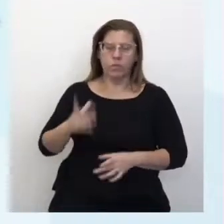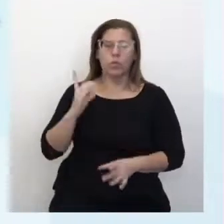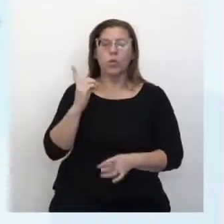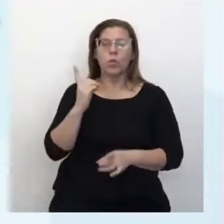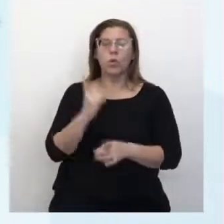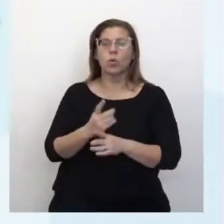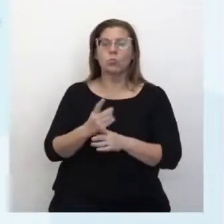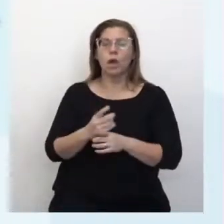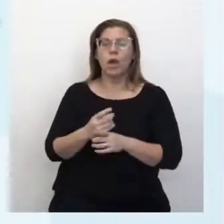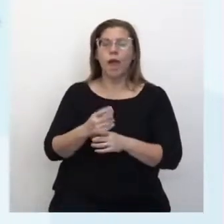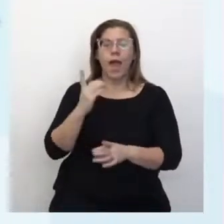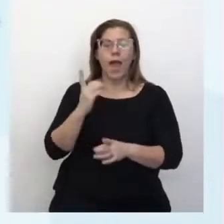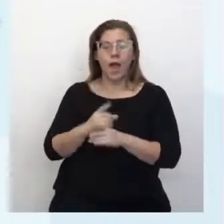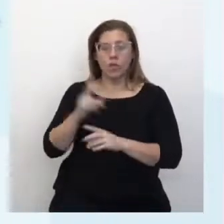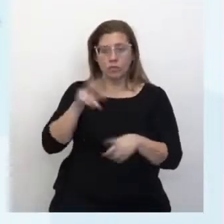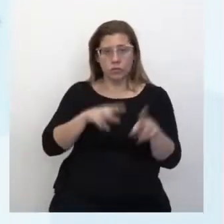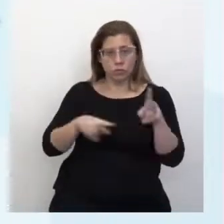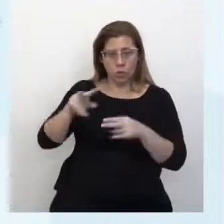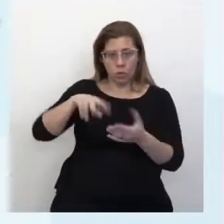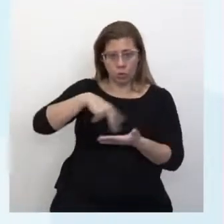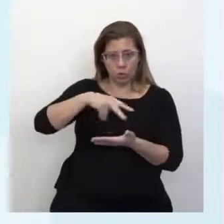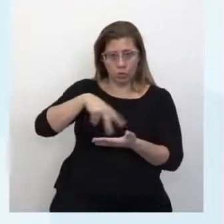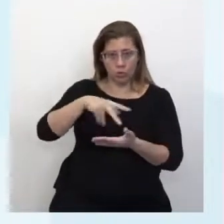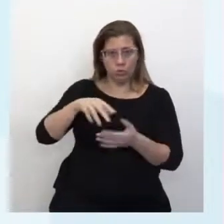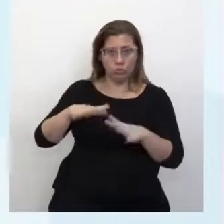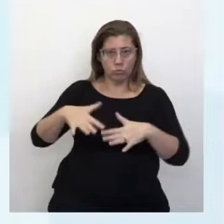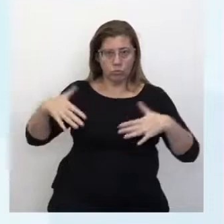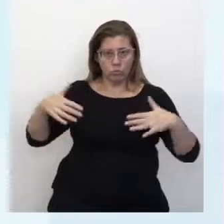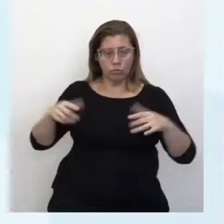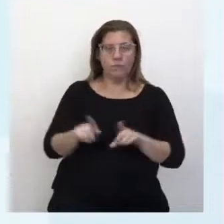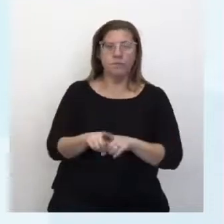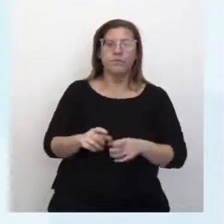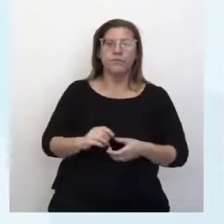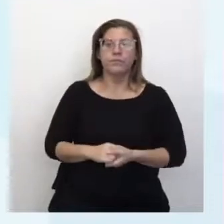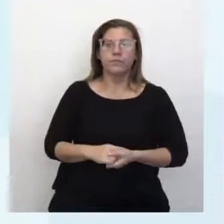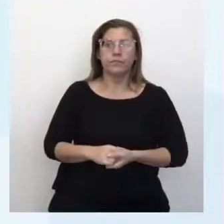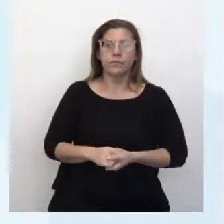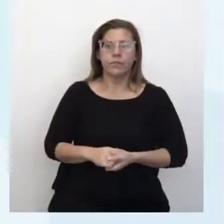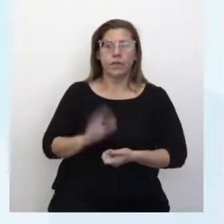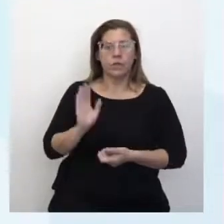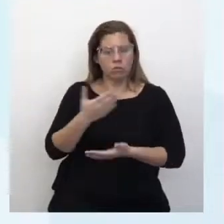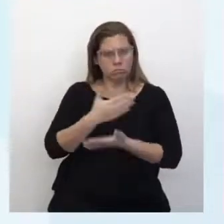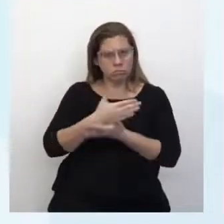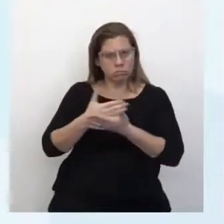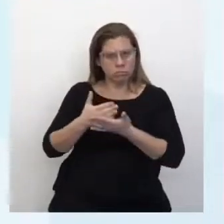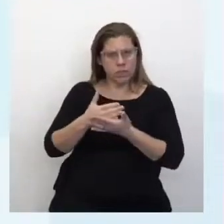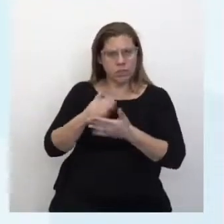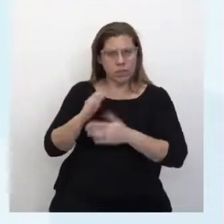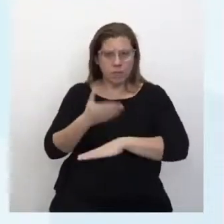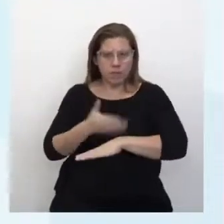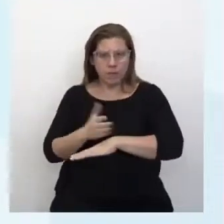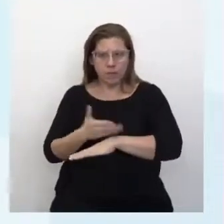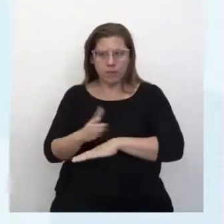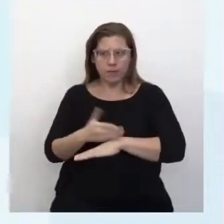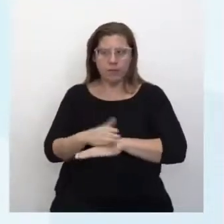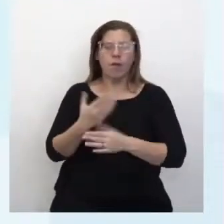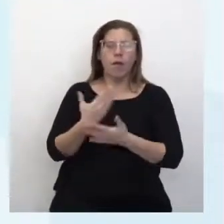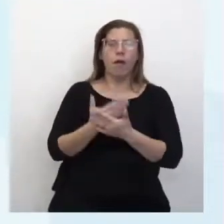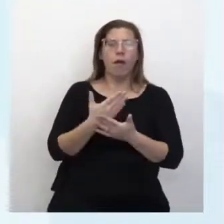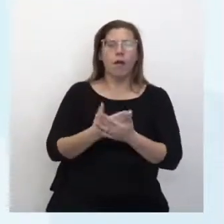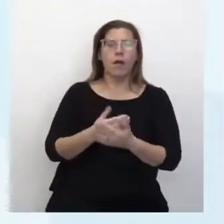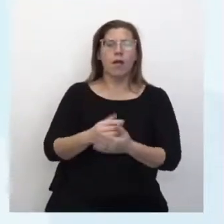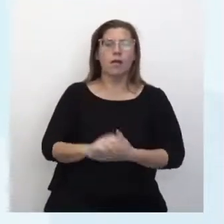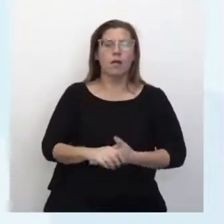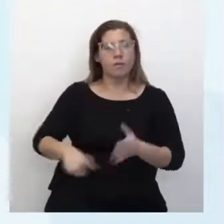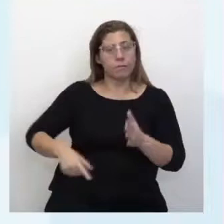artes visuais, dança e público. E já vamos começar, para a gente aquecer essa aula, com a